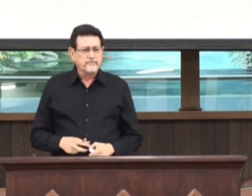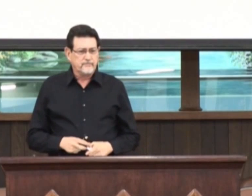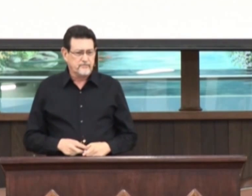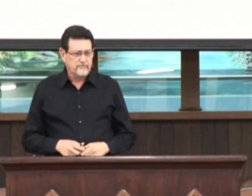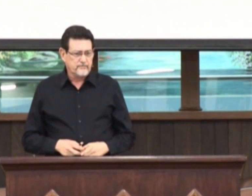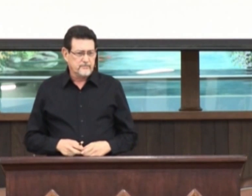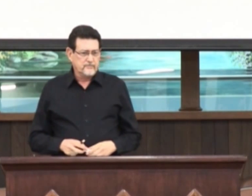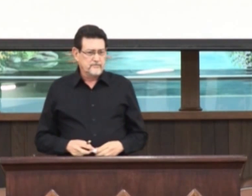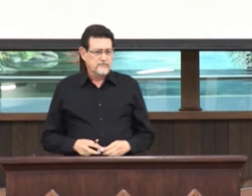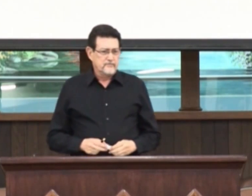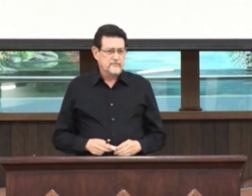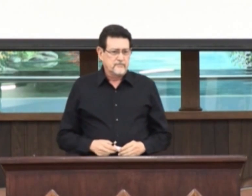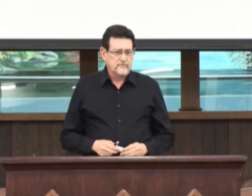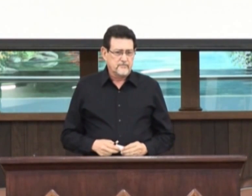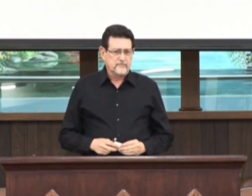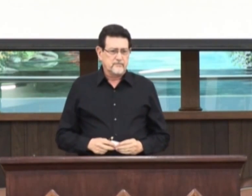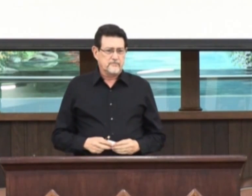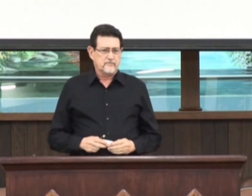plano.